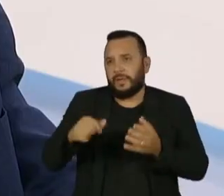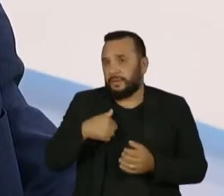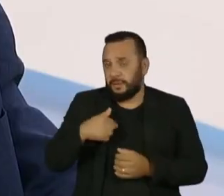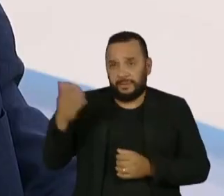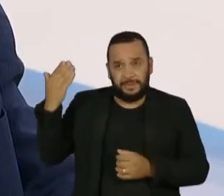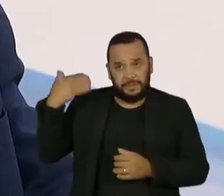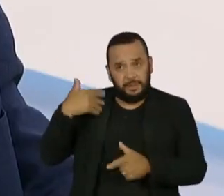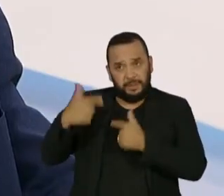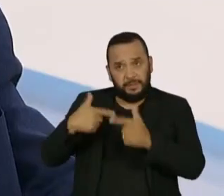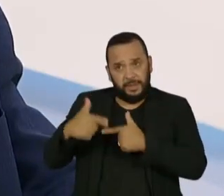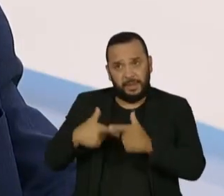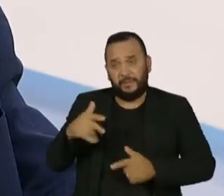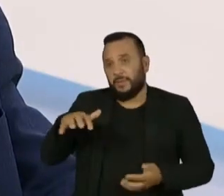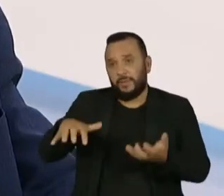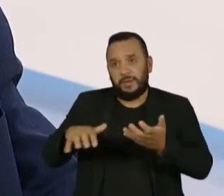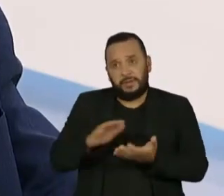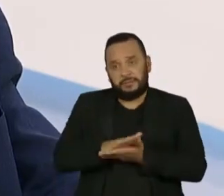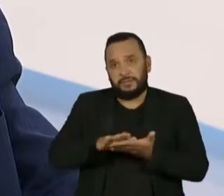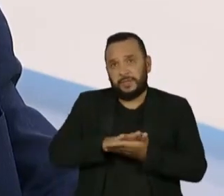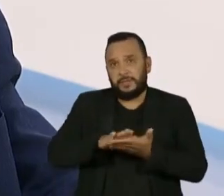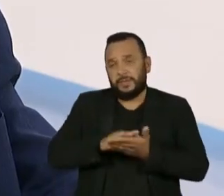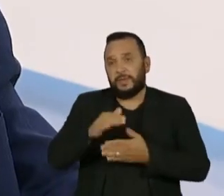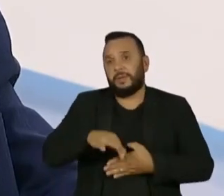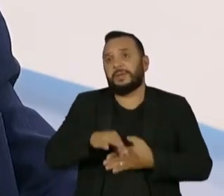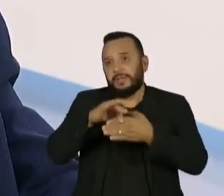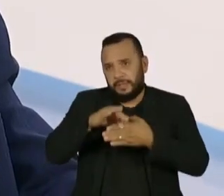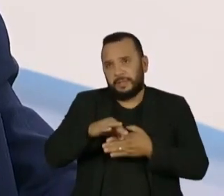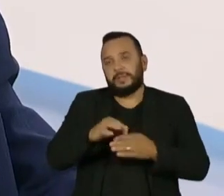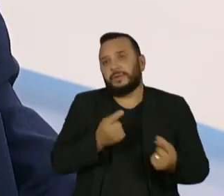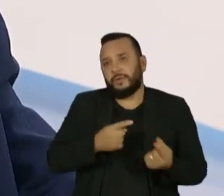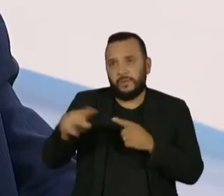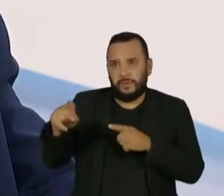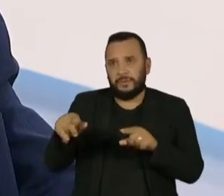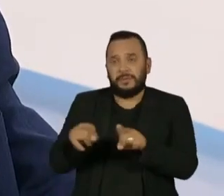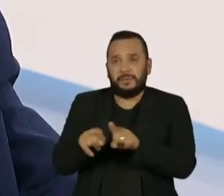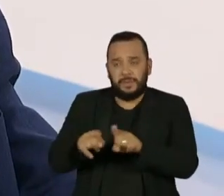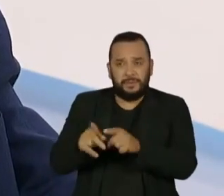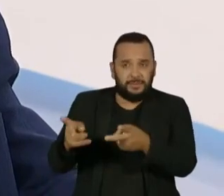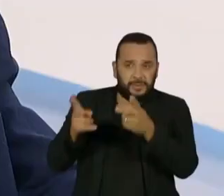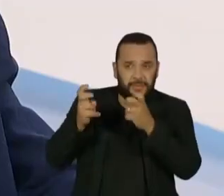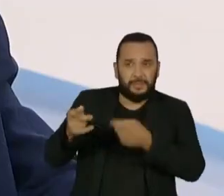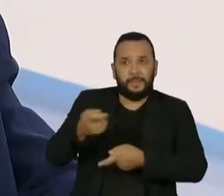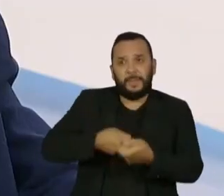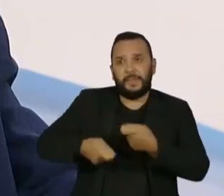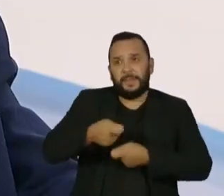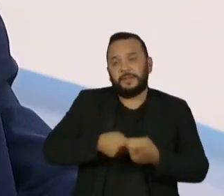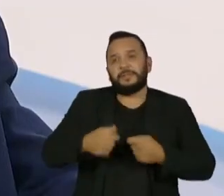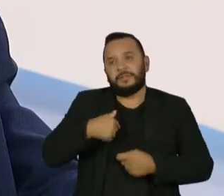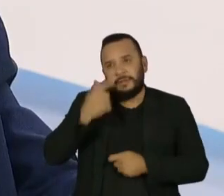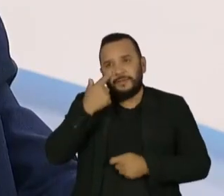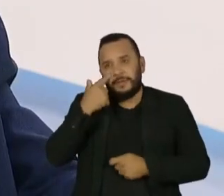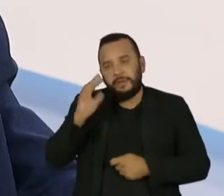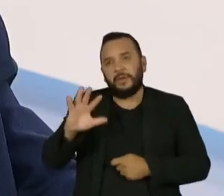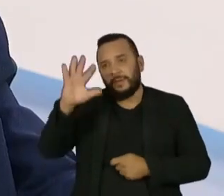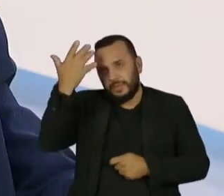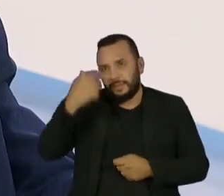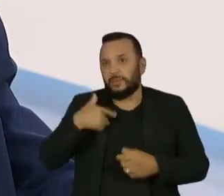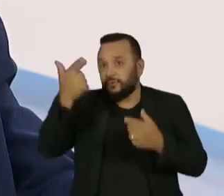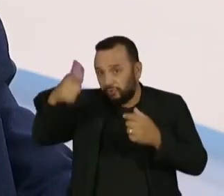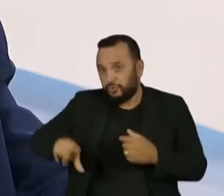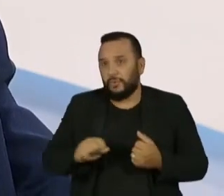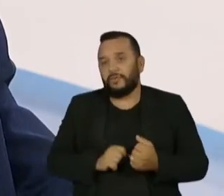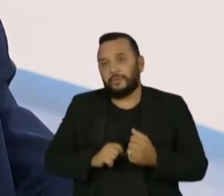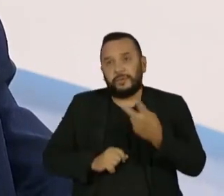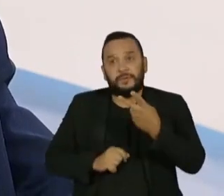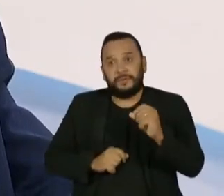Congresso naquela época. Eu estou lhe falando que, como líder da oposição e como alguém que está observando a economia, nós estamos vendo a repetição do que aconteceu e o que